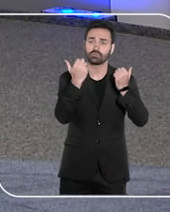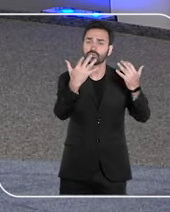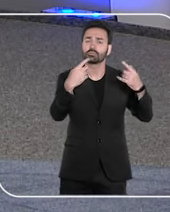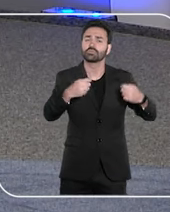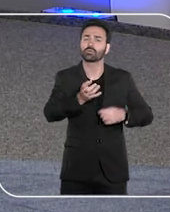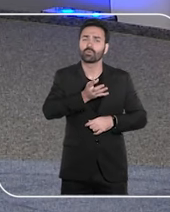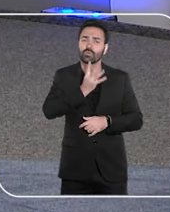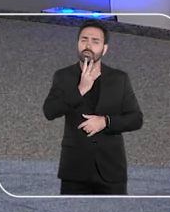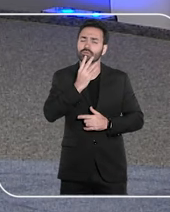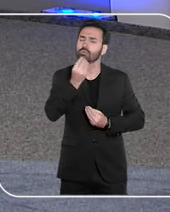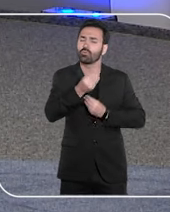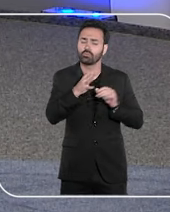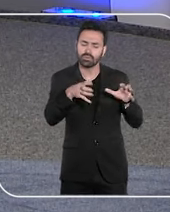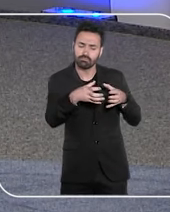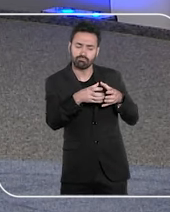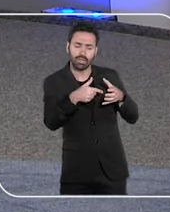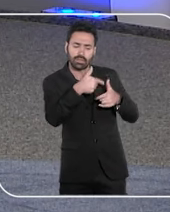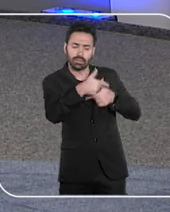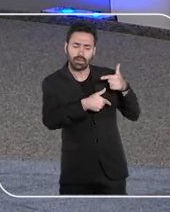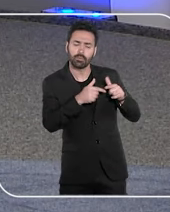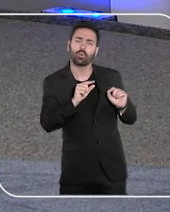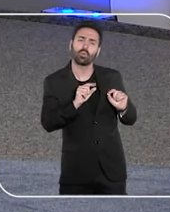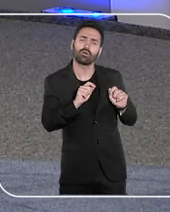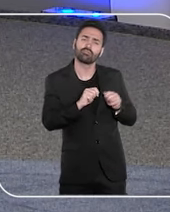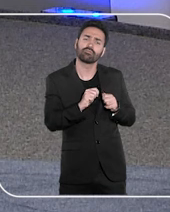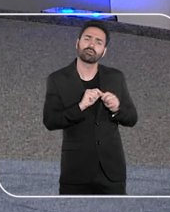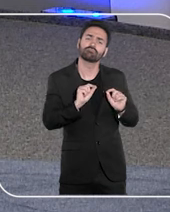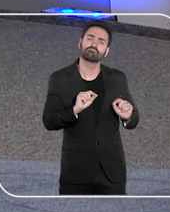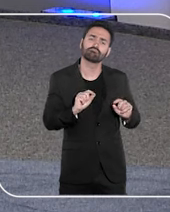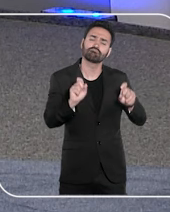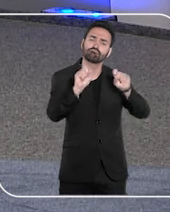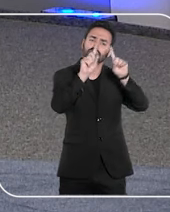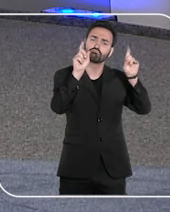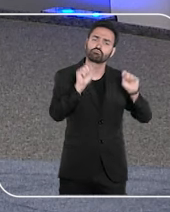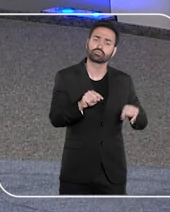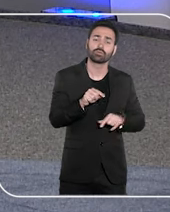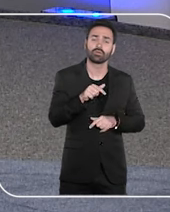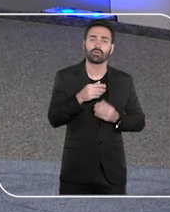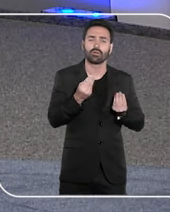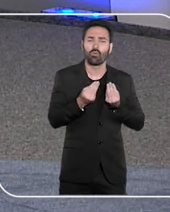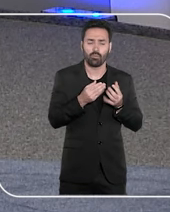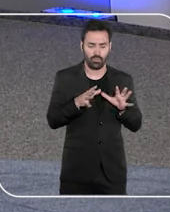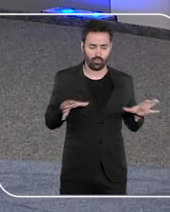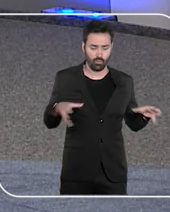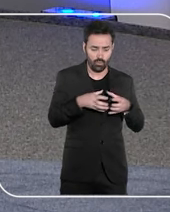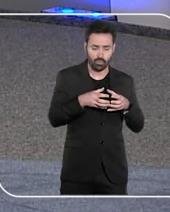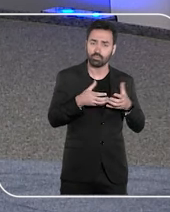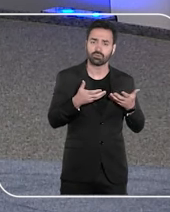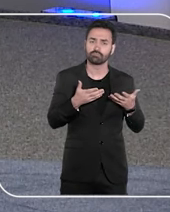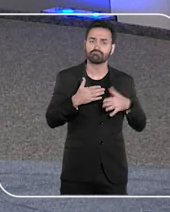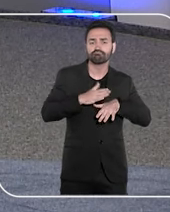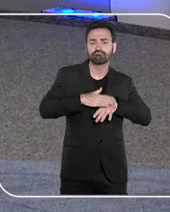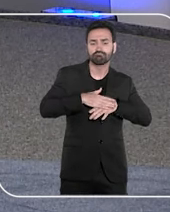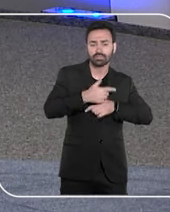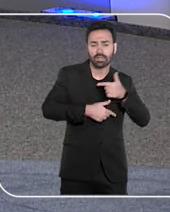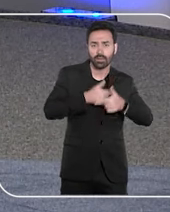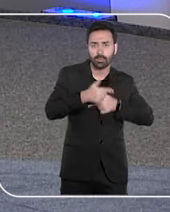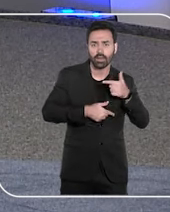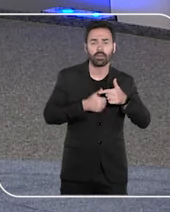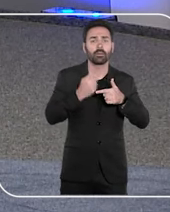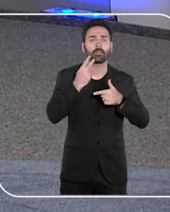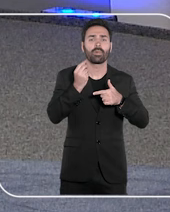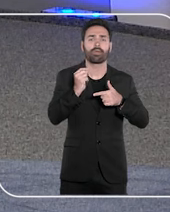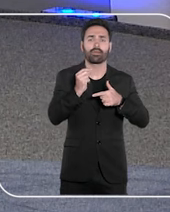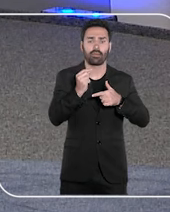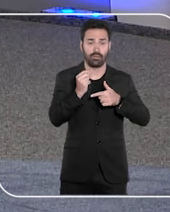comissão e de que forma efetivamente esse colegiado atua para que os precedentes qualificados firmados